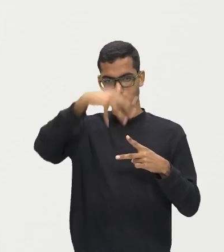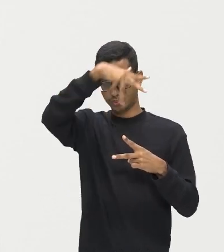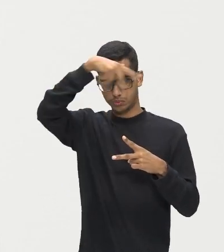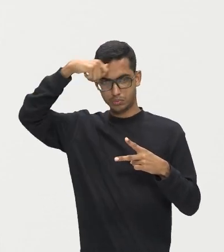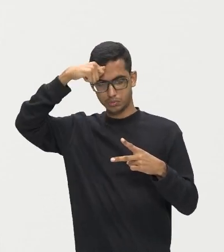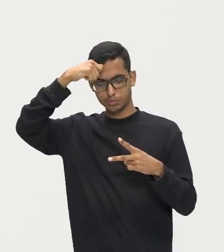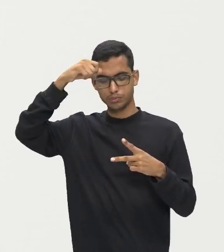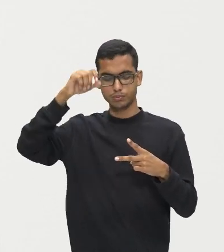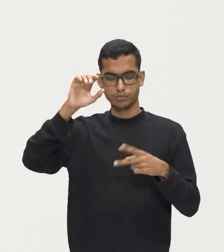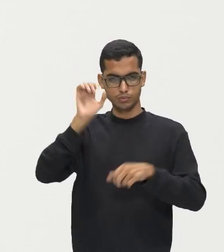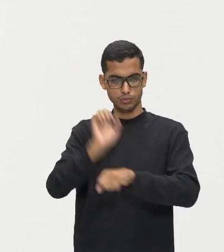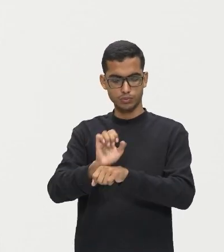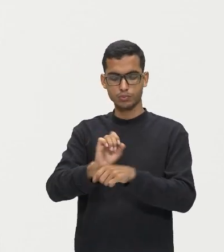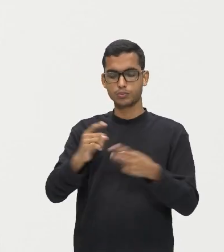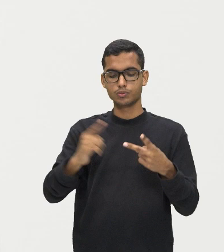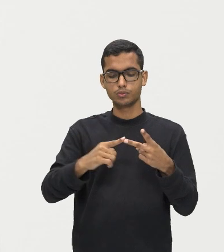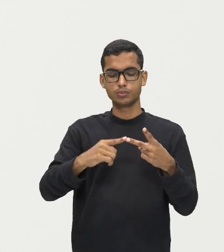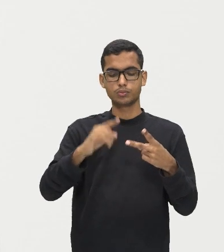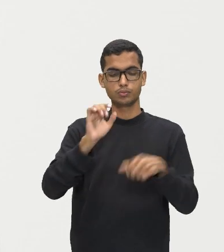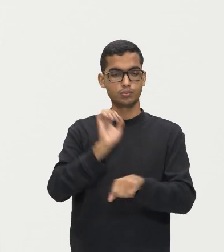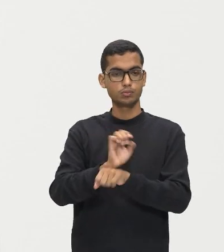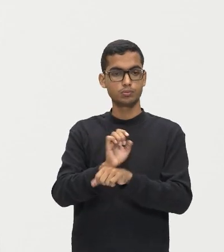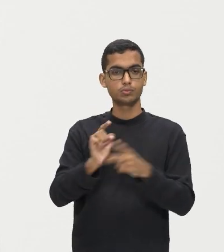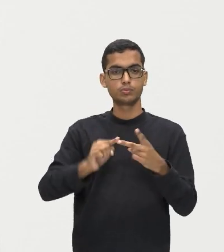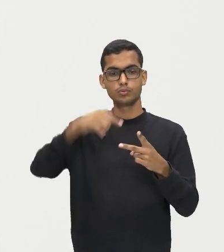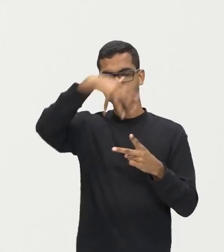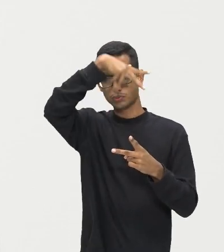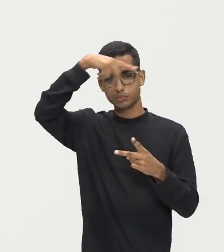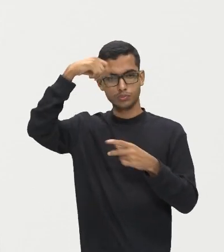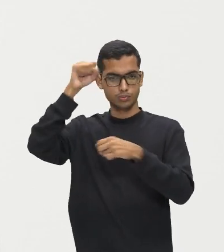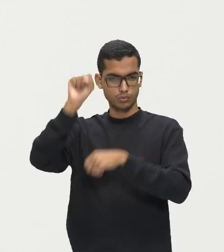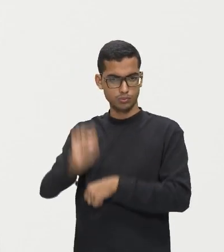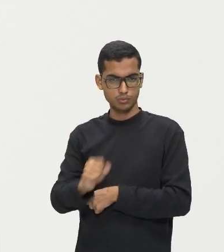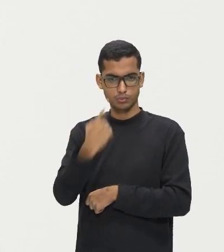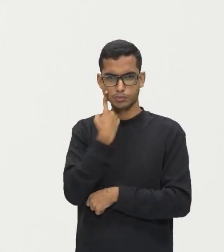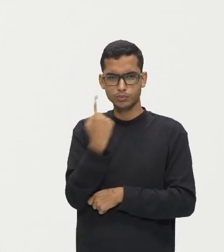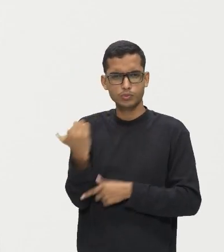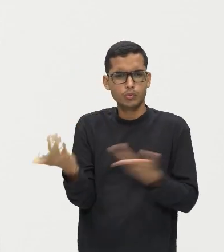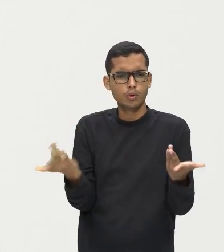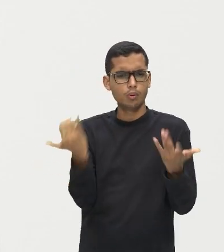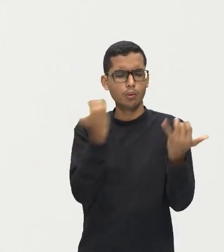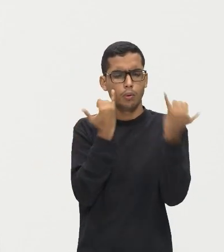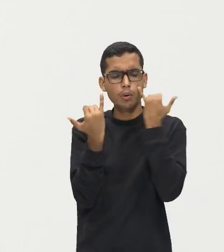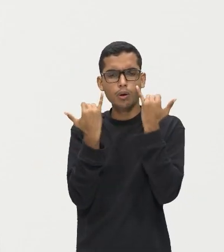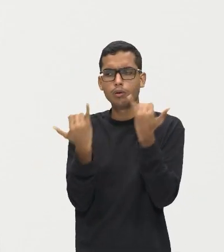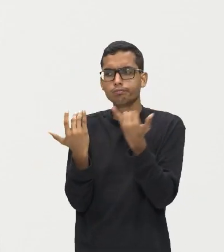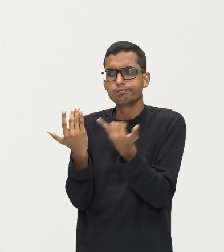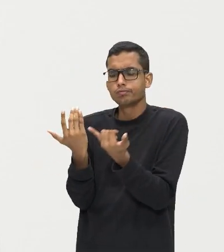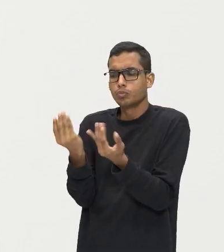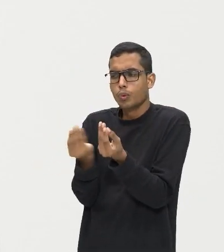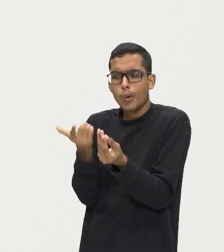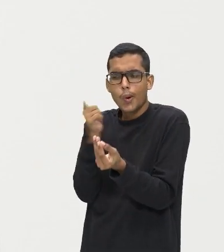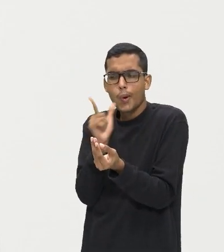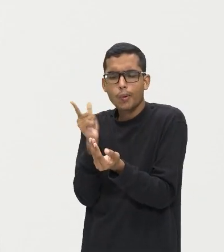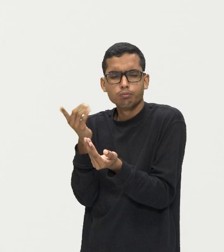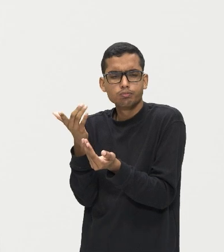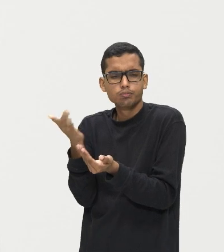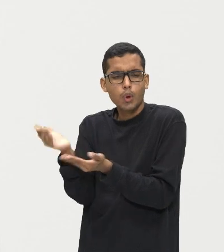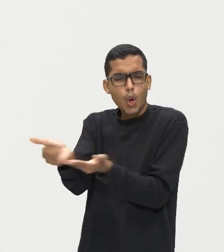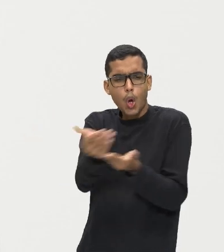Sul. Qual é a fonte desse mapa? É o IBGE. E esse mapa foi feito no ano